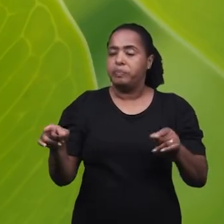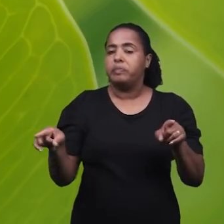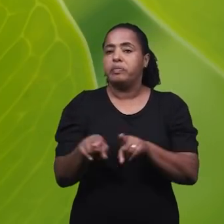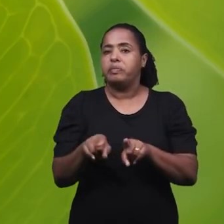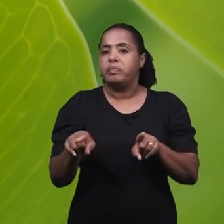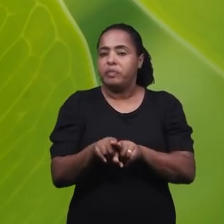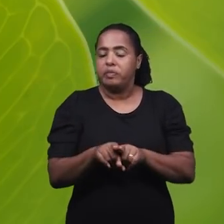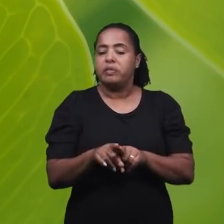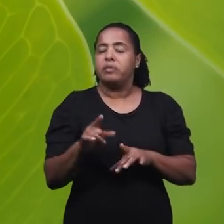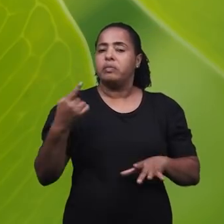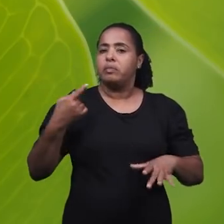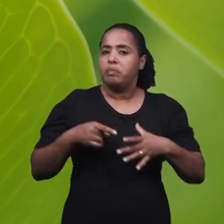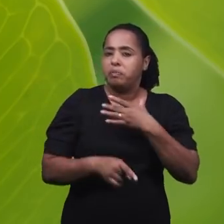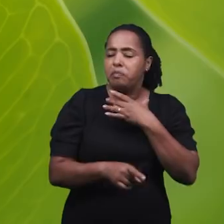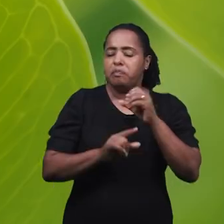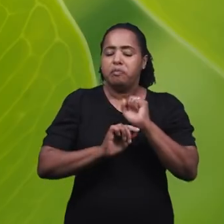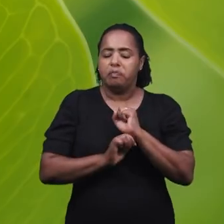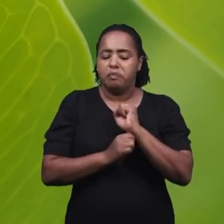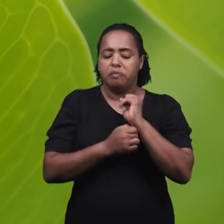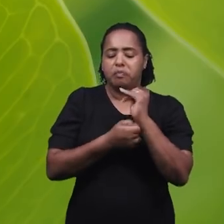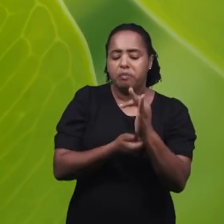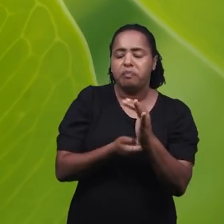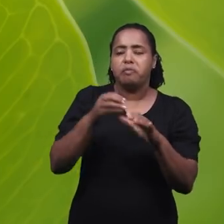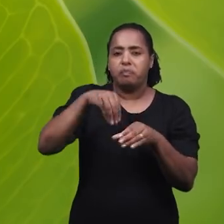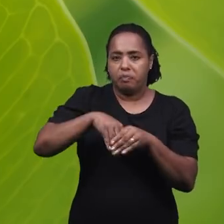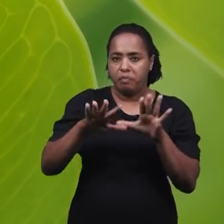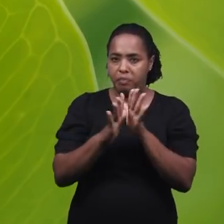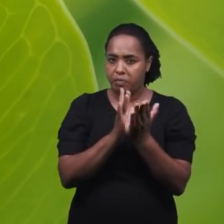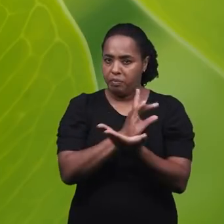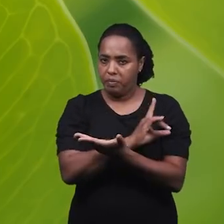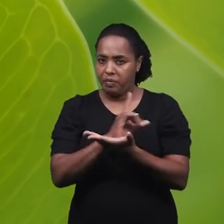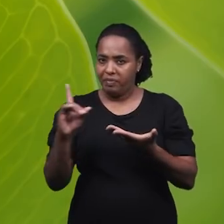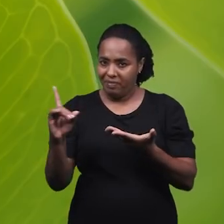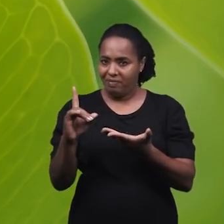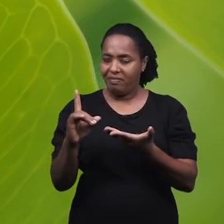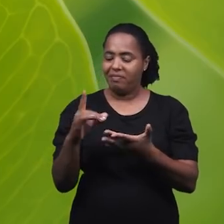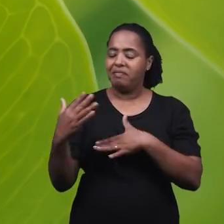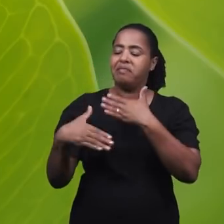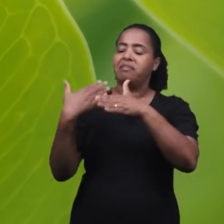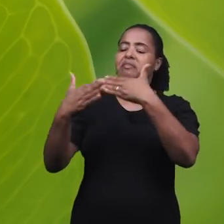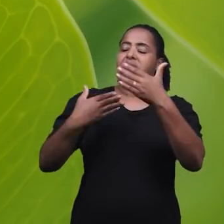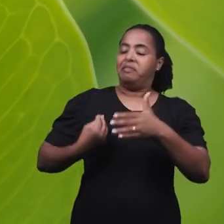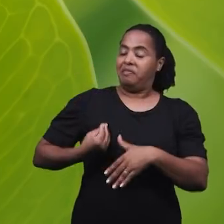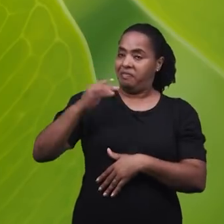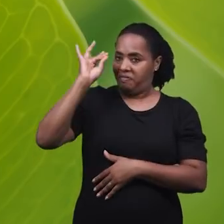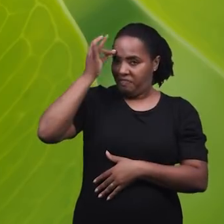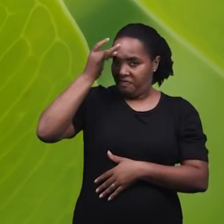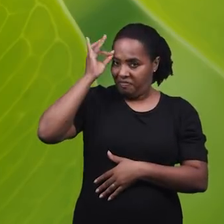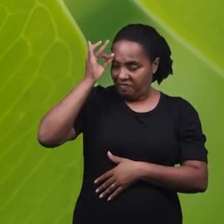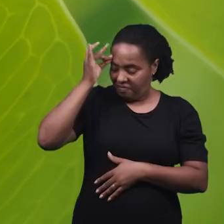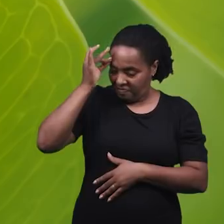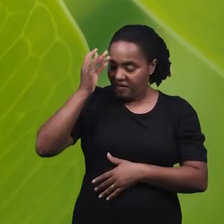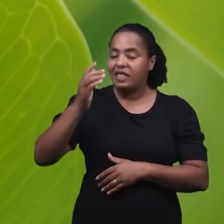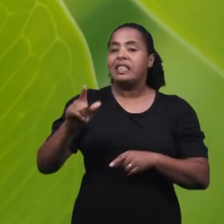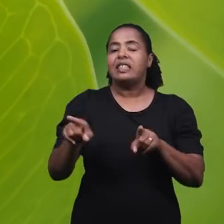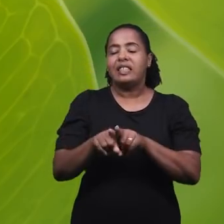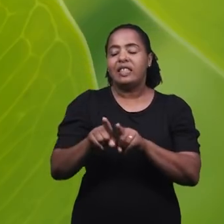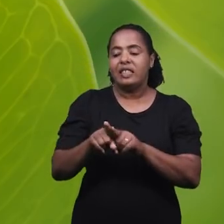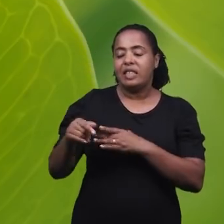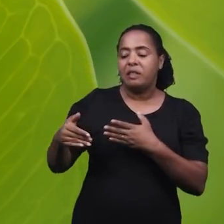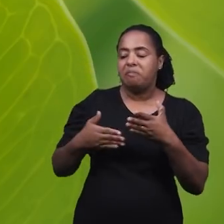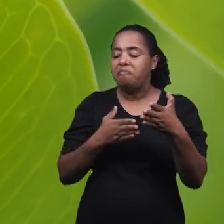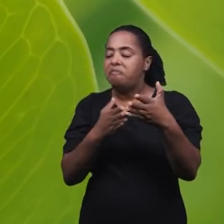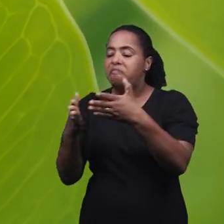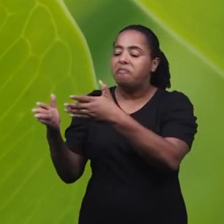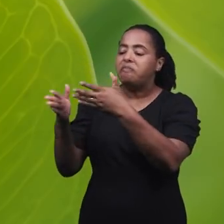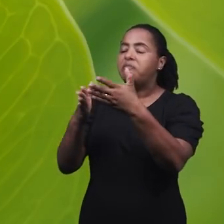também para mim um aprofundamento dos mistérios que estão na palavra do Senhor. Isso tem enriquecido a minha vida espiritual e tem me aperfeiçoado nos caminhos do